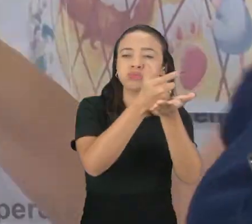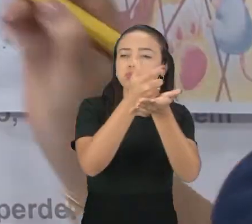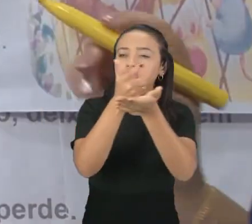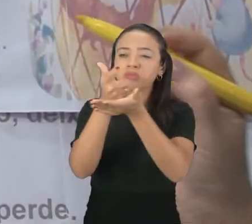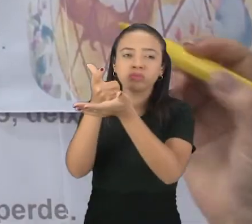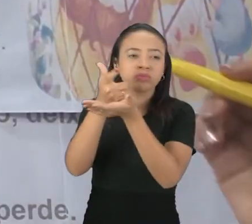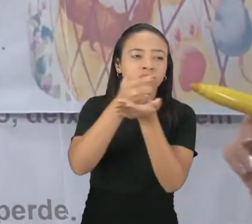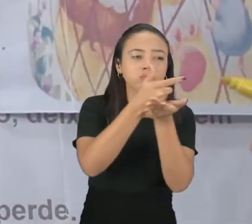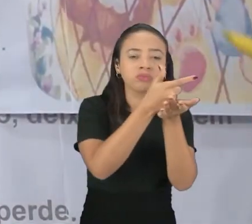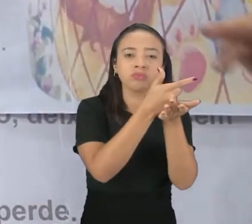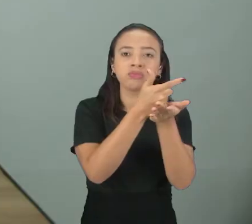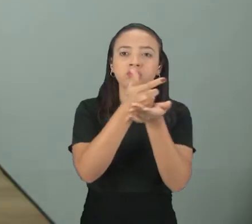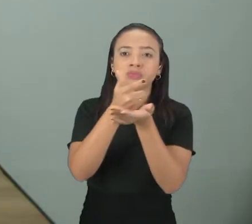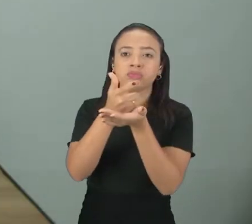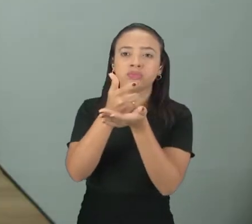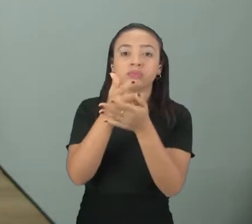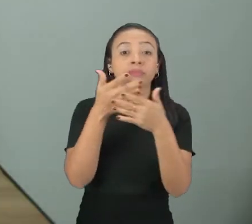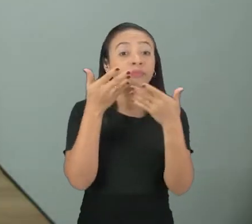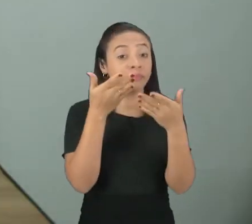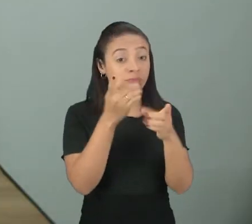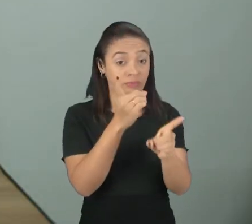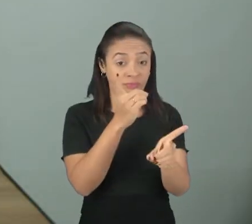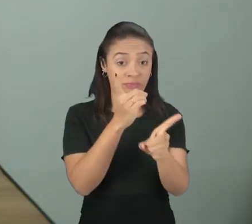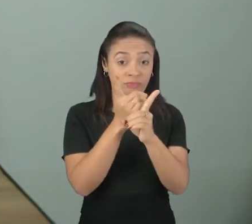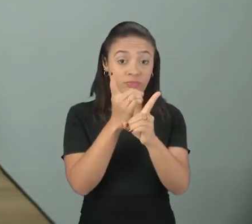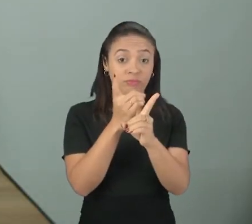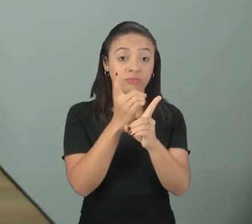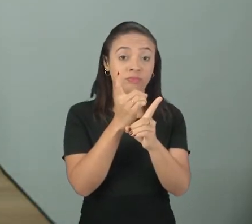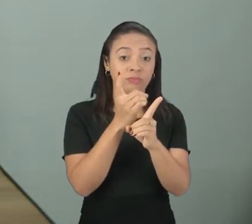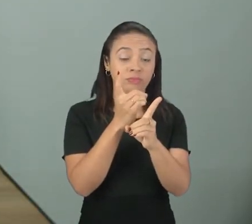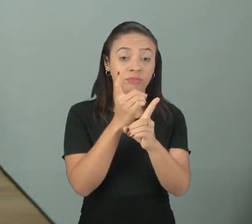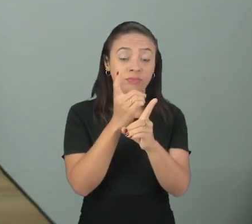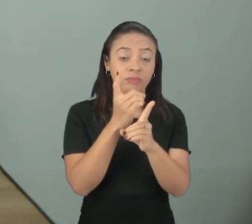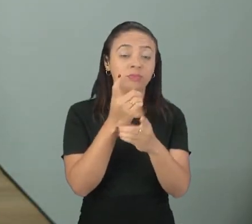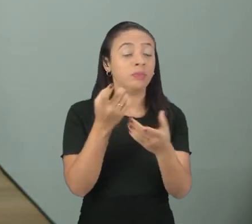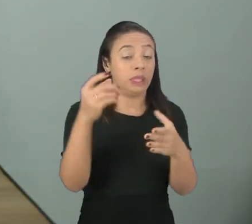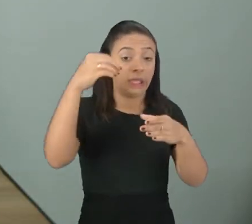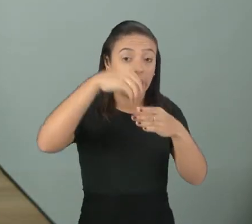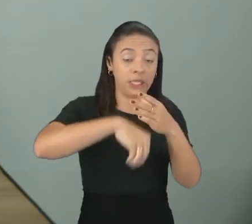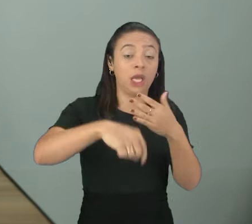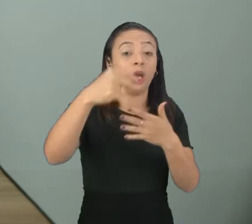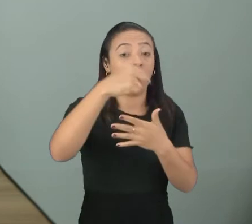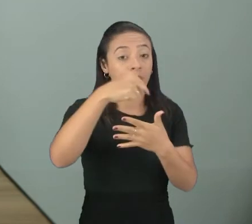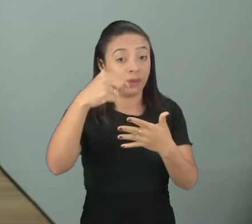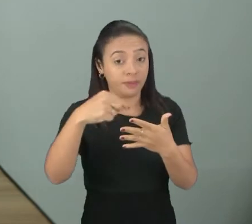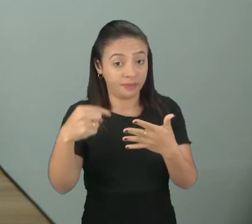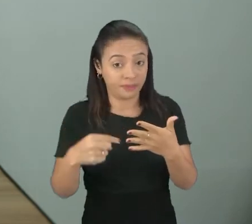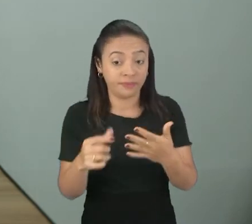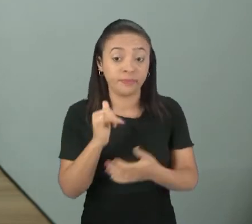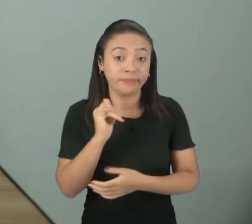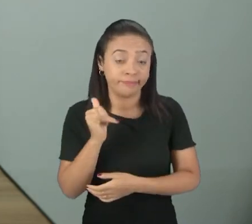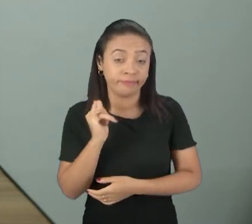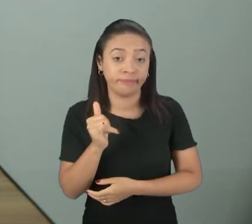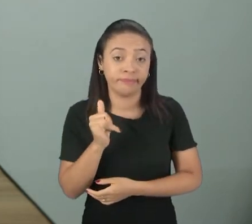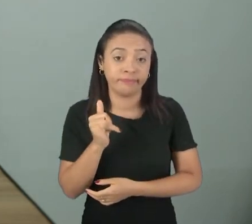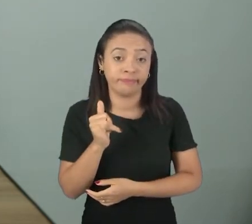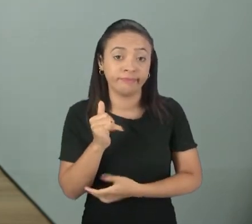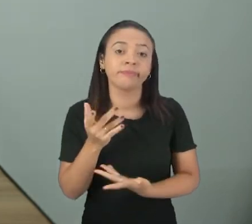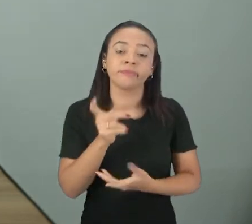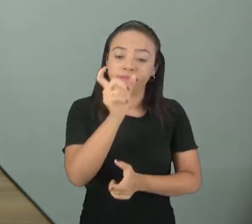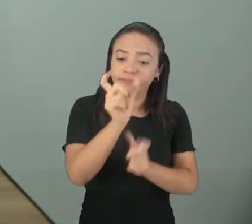caçadores, né? Então, aqui nós encontramos, né? Nos elementos narrativos, nós encontramos